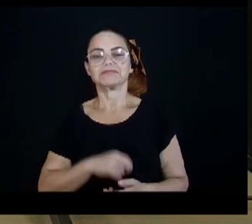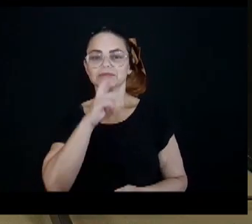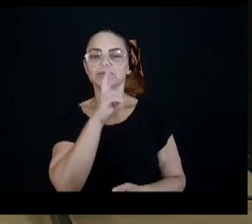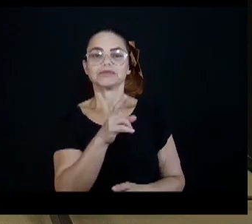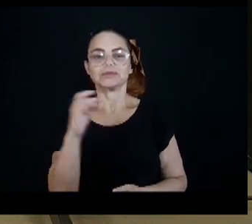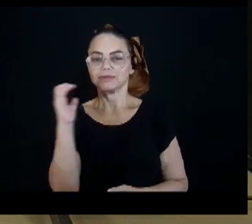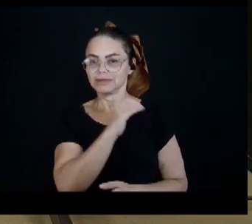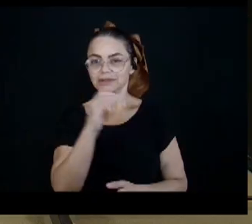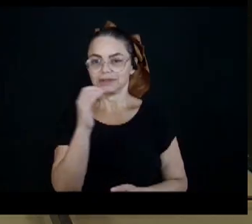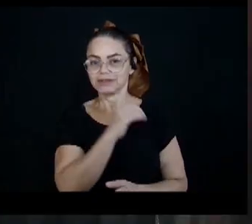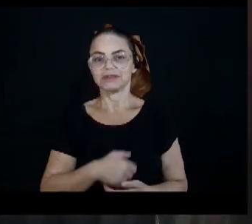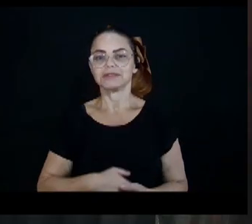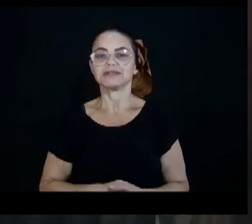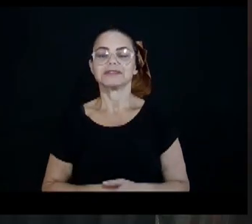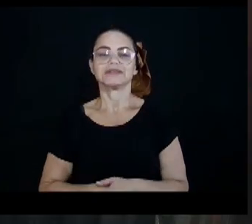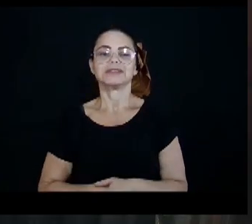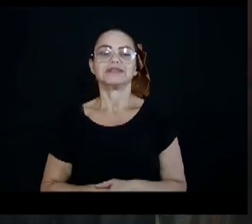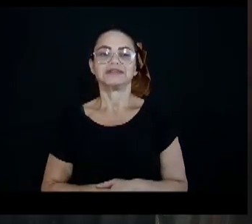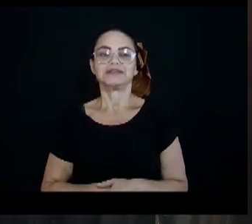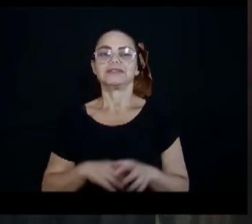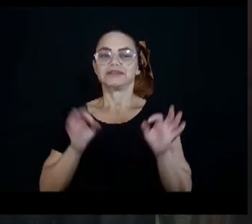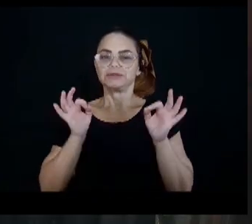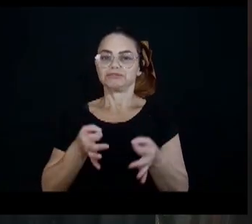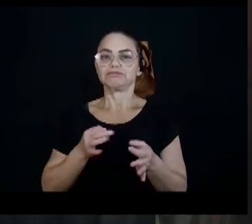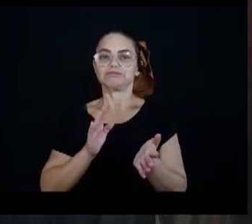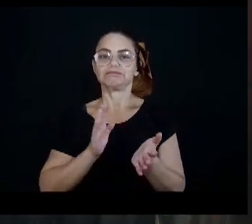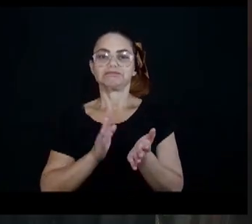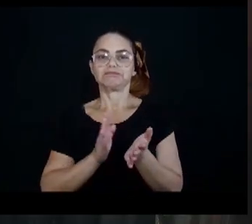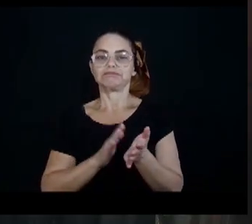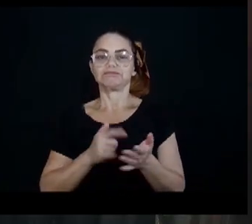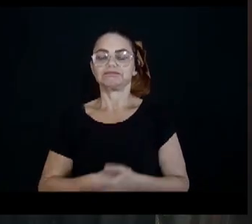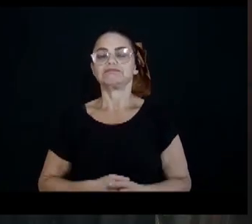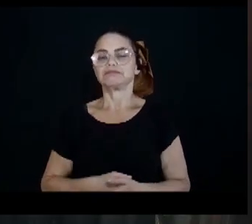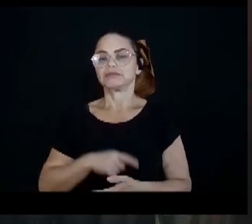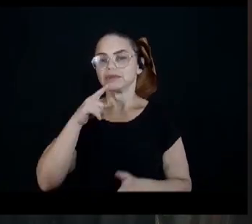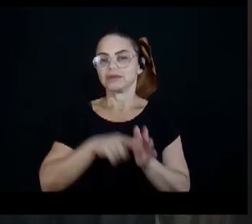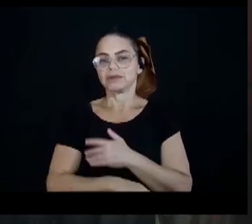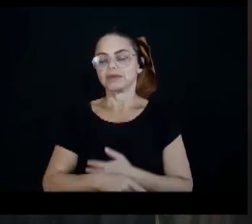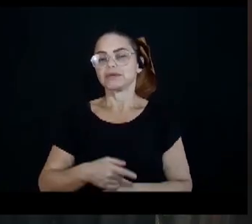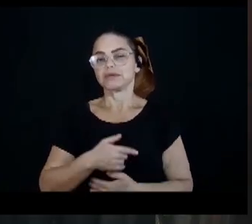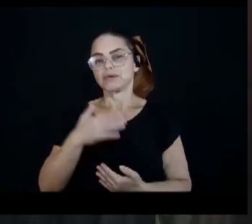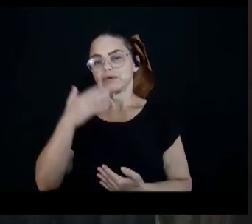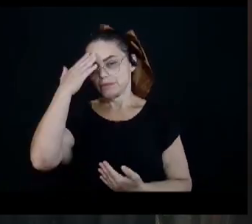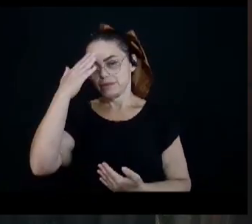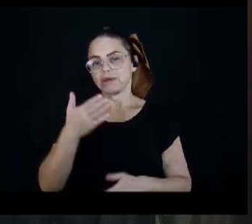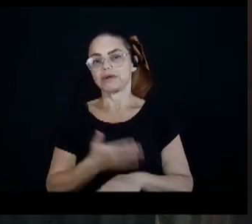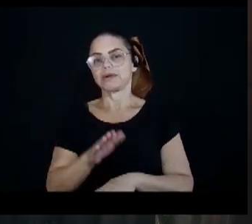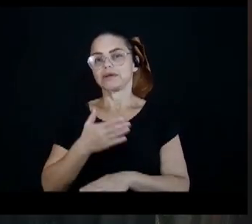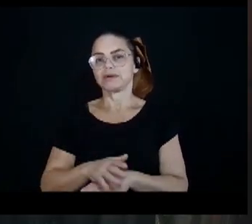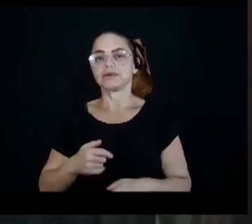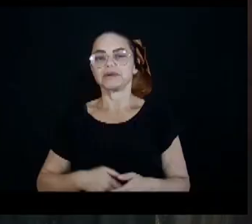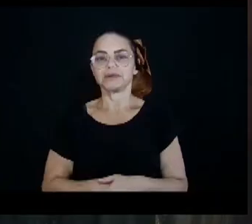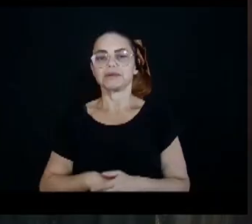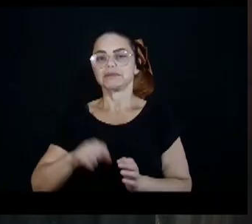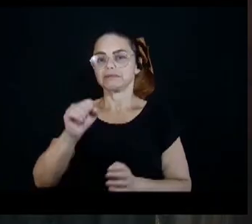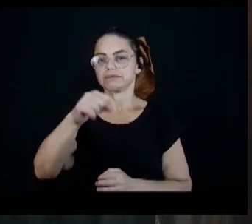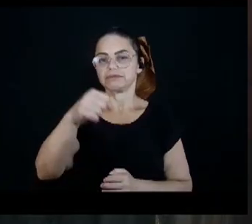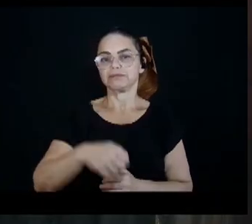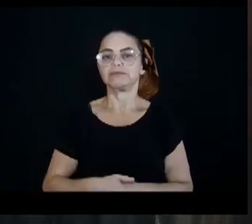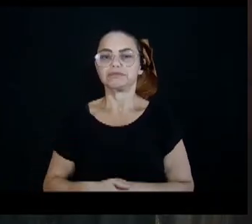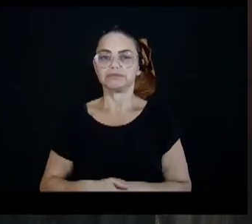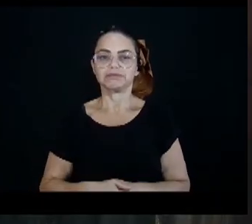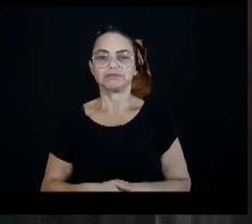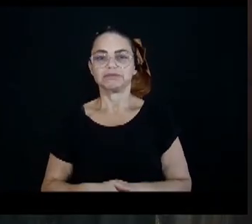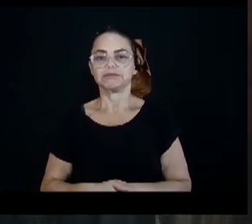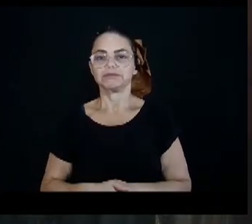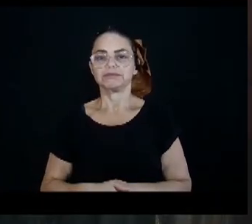tempo. Certamente, Mariana, excelente colocação, obrigado pela participação, excelente. Sim, você faz ideia,